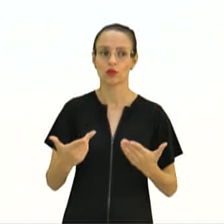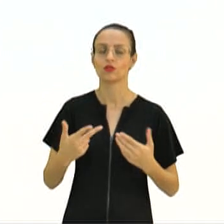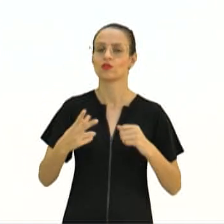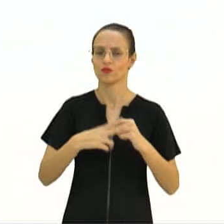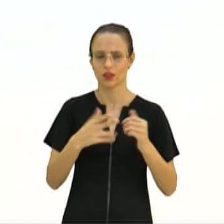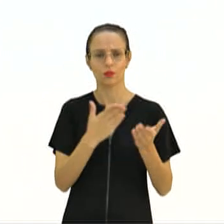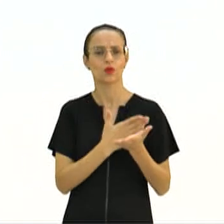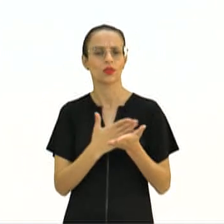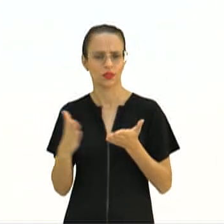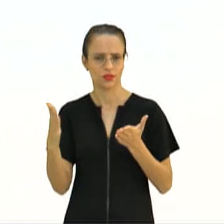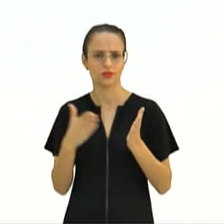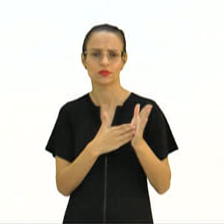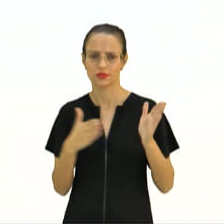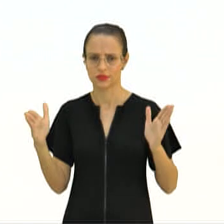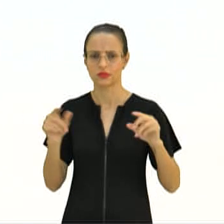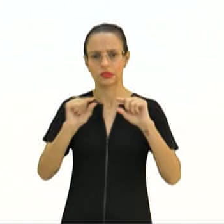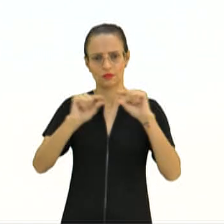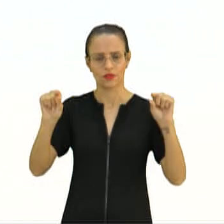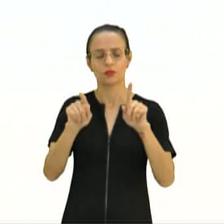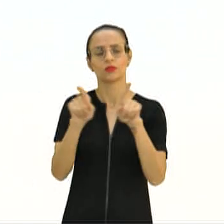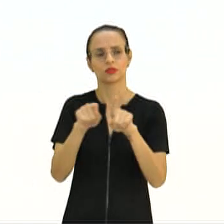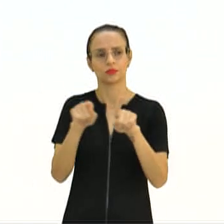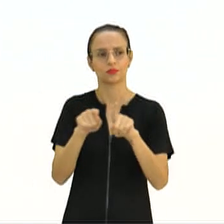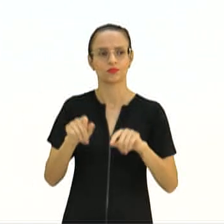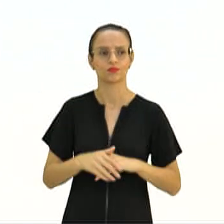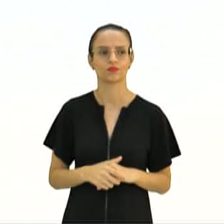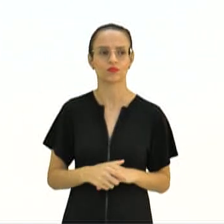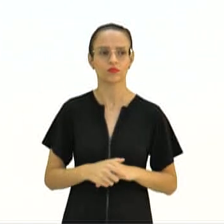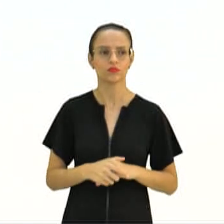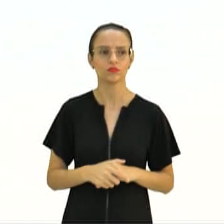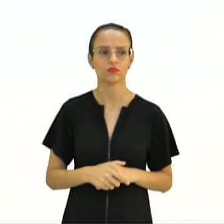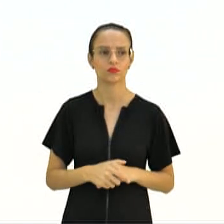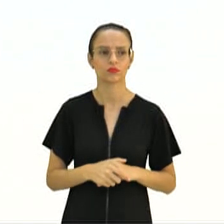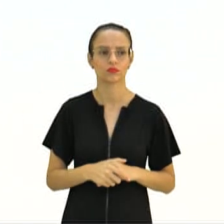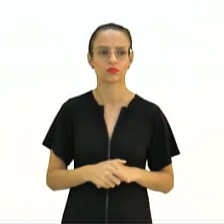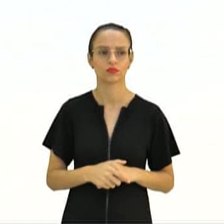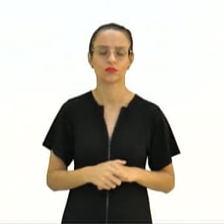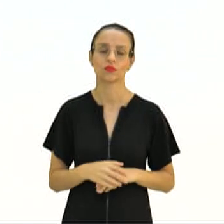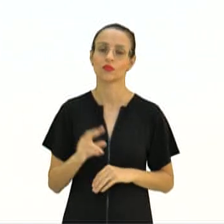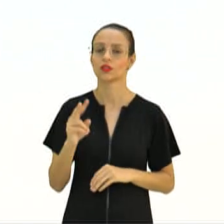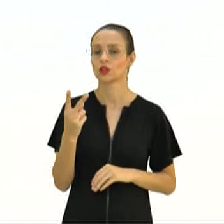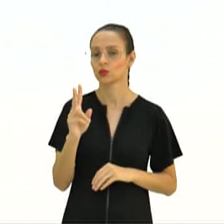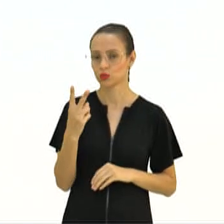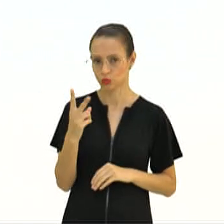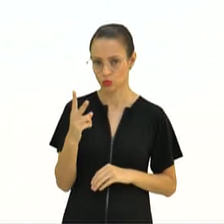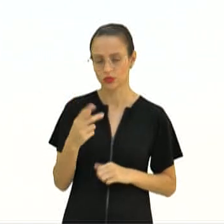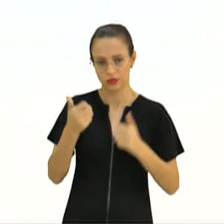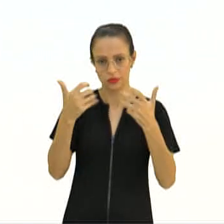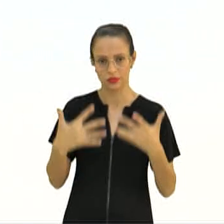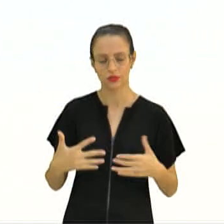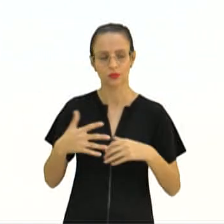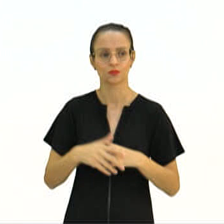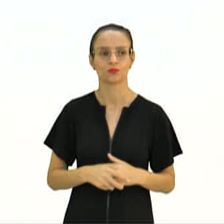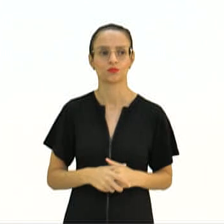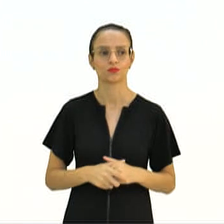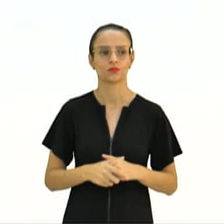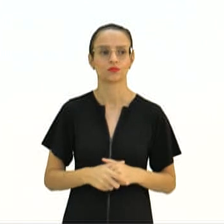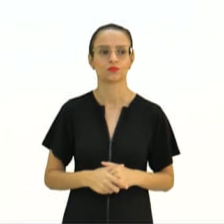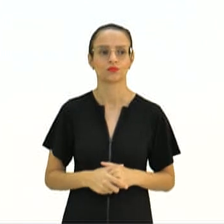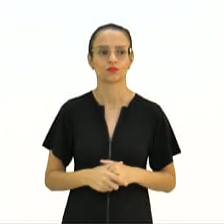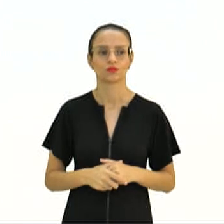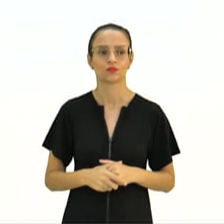também inicia. O verbo dê-me iniciou também a oração aqui. Então, temos duas justificativas para o mesmo